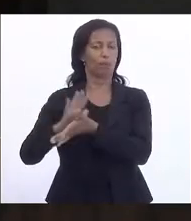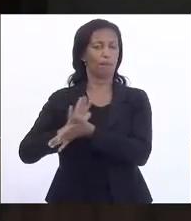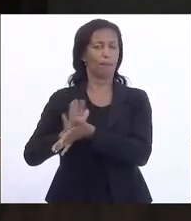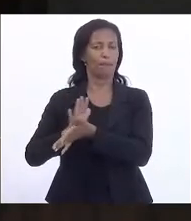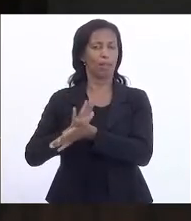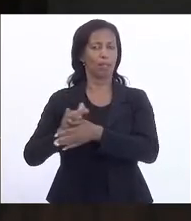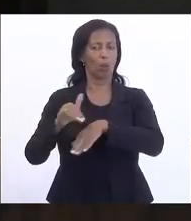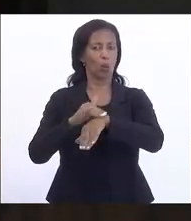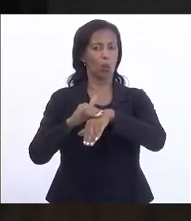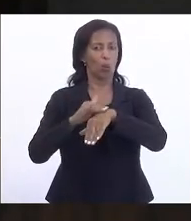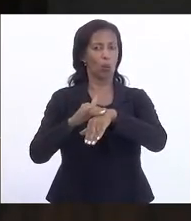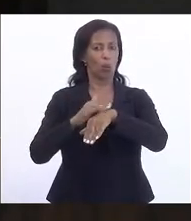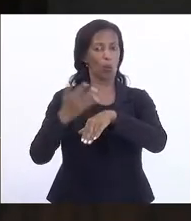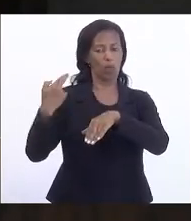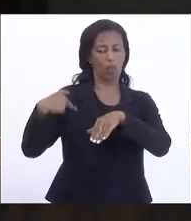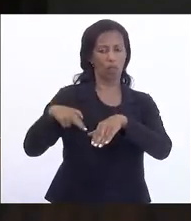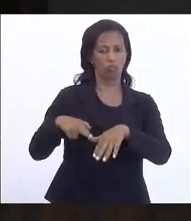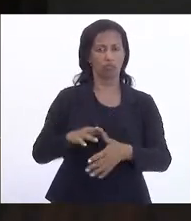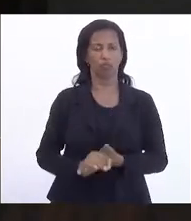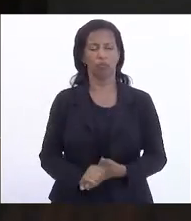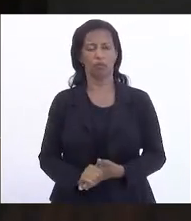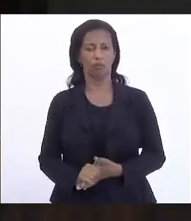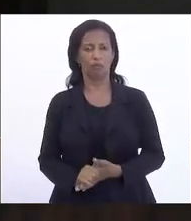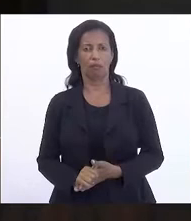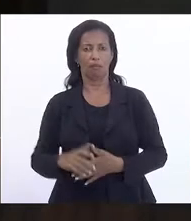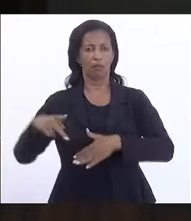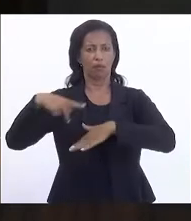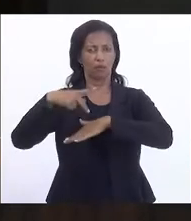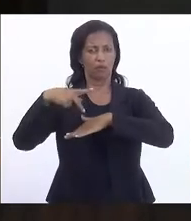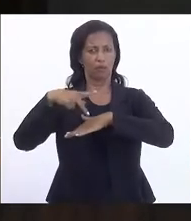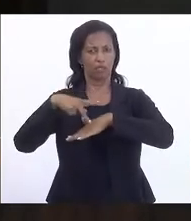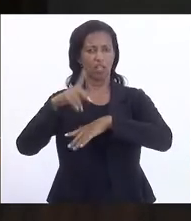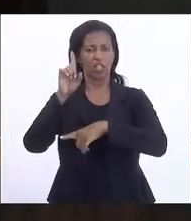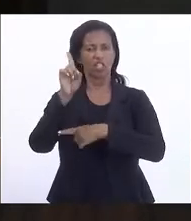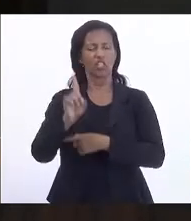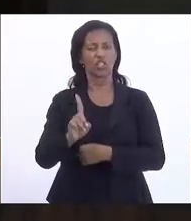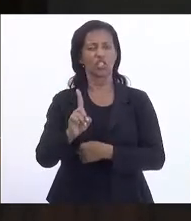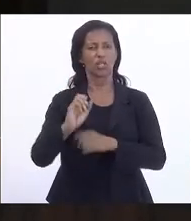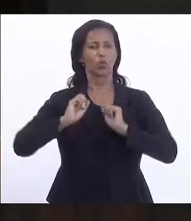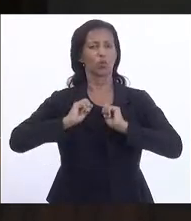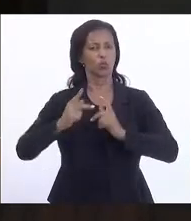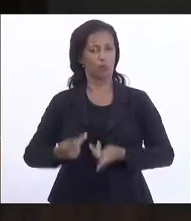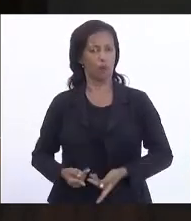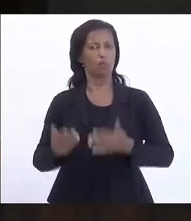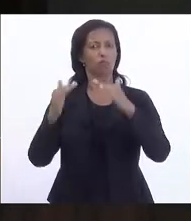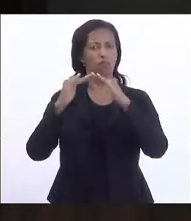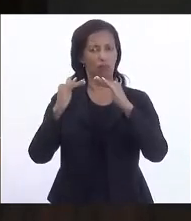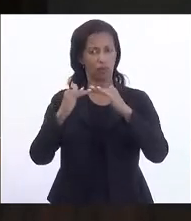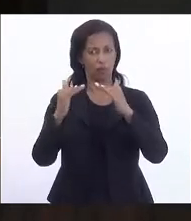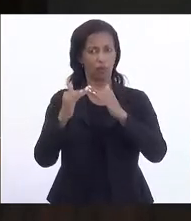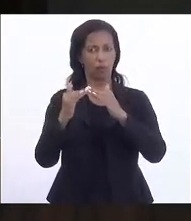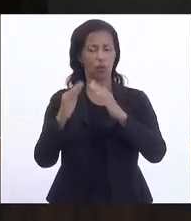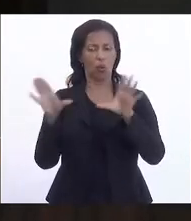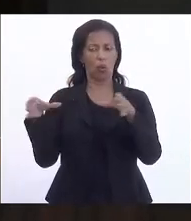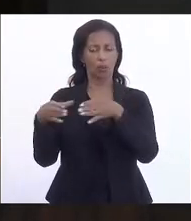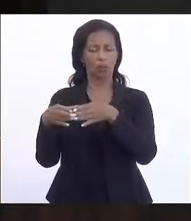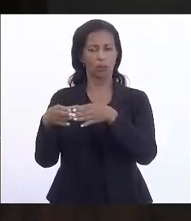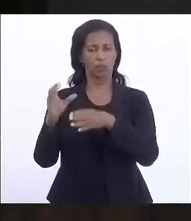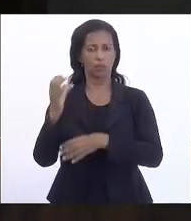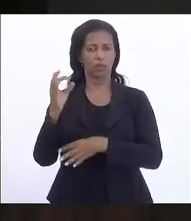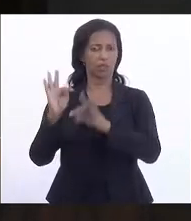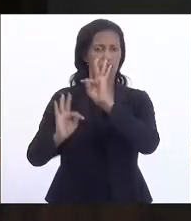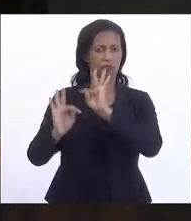raça, cor e tira em religião. Procedência Nacional, favorável. Em defesa dos direitos humanos e cidadania, favorável. Comissão de Ciência e Tecnologia,